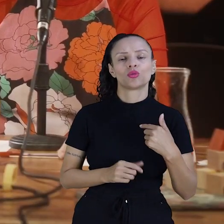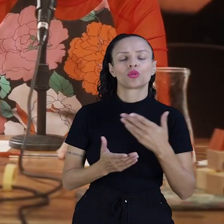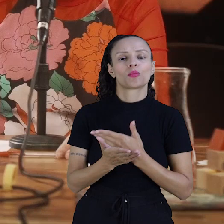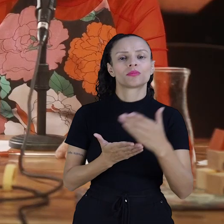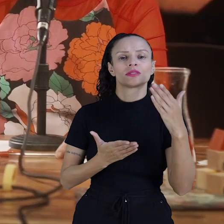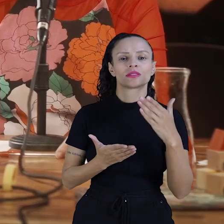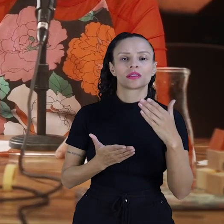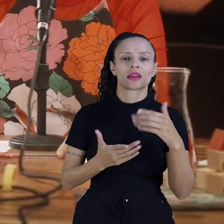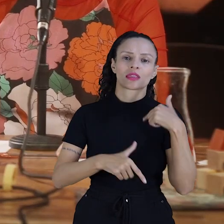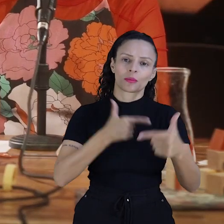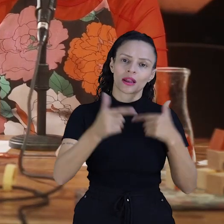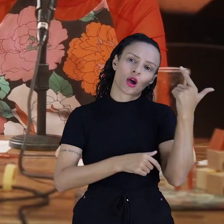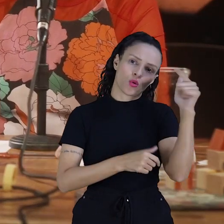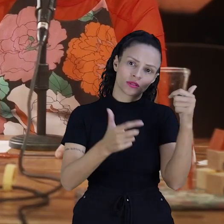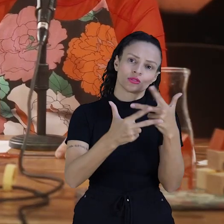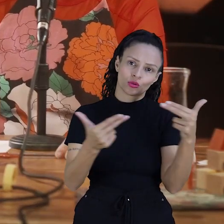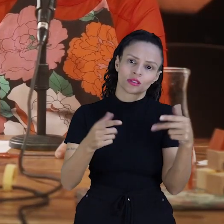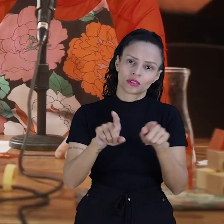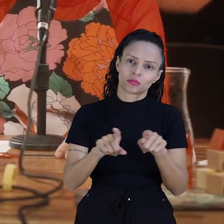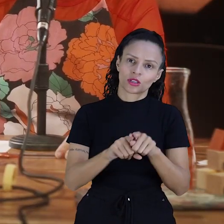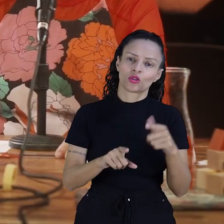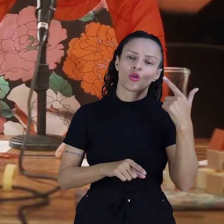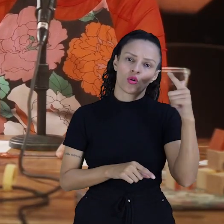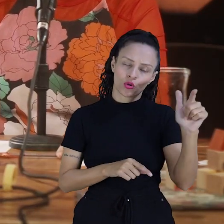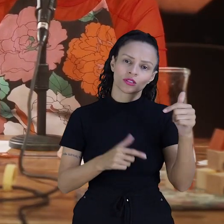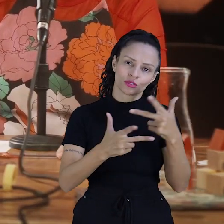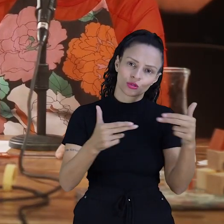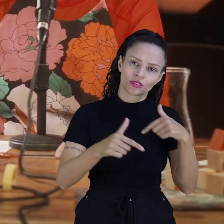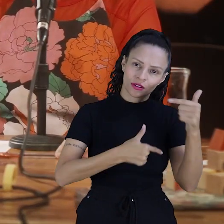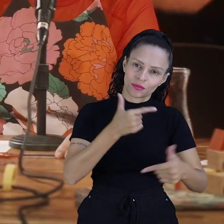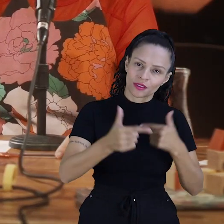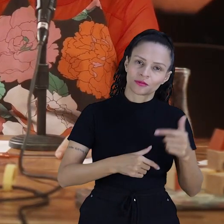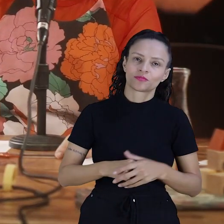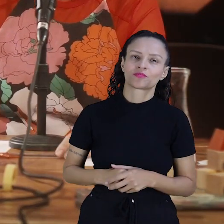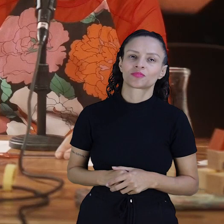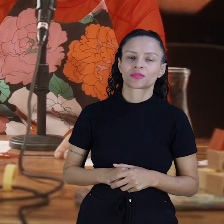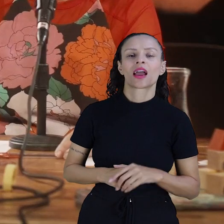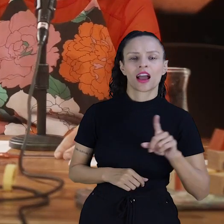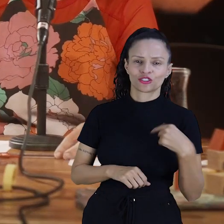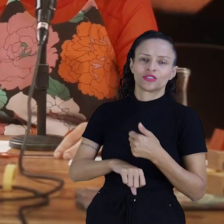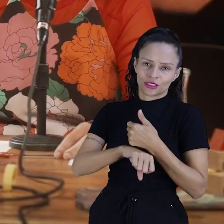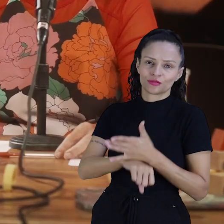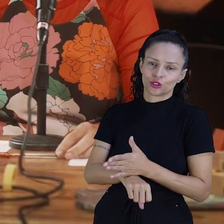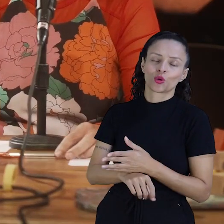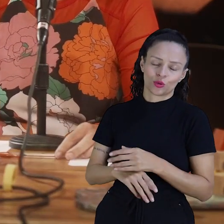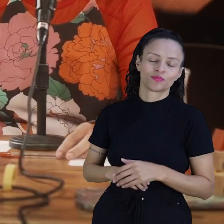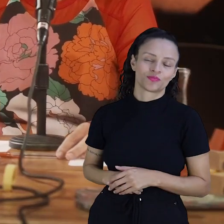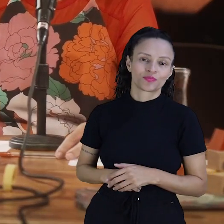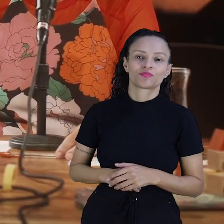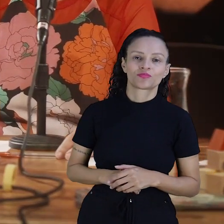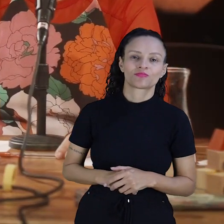outros serviços, assim. Outros bens de serviços. Eu fui fazendo. A gente se virou, né? Como